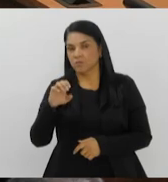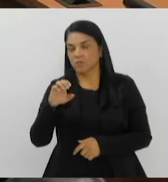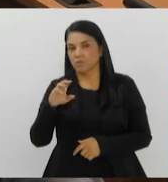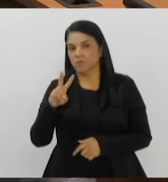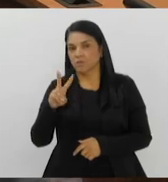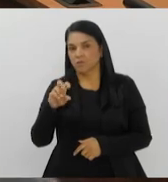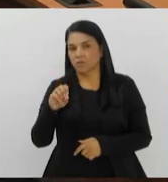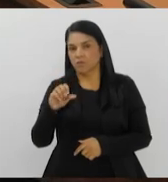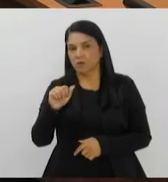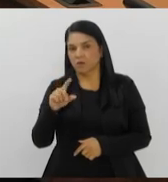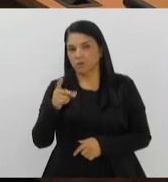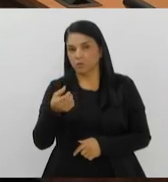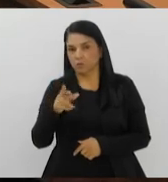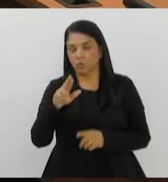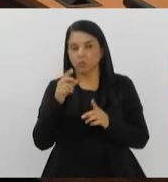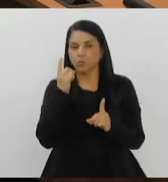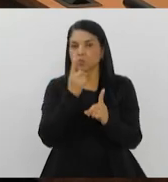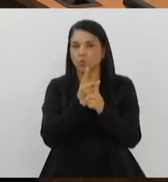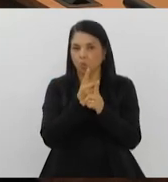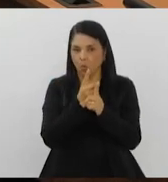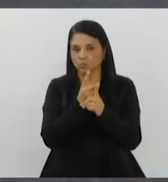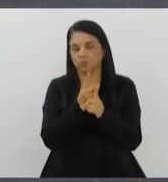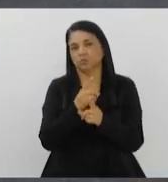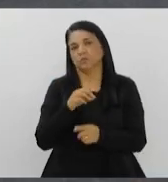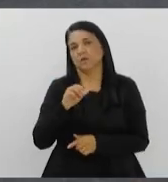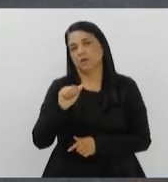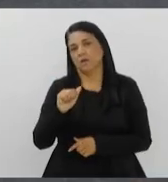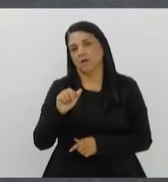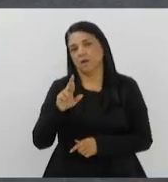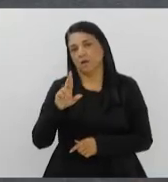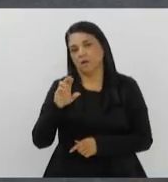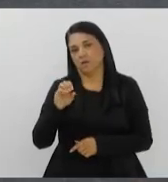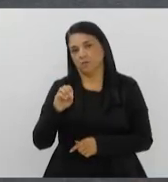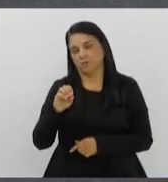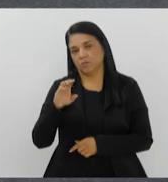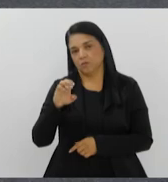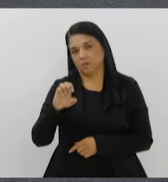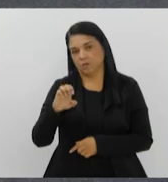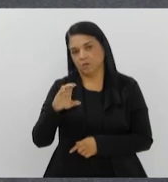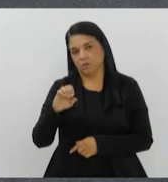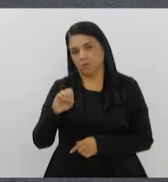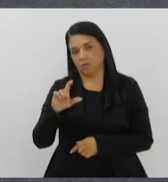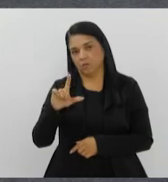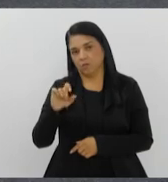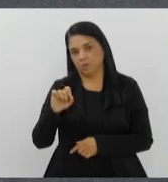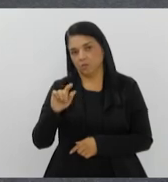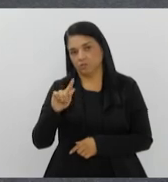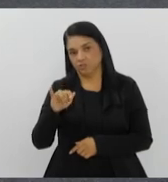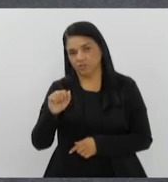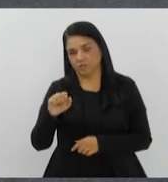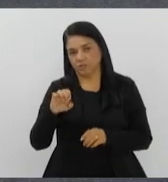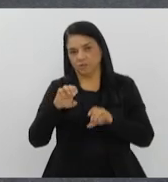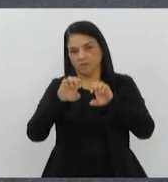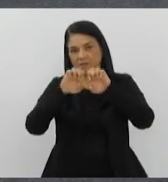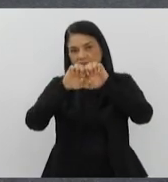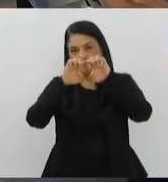agroecologia. Todos nós estávamos lá. Então, claro, com a deputada Marina,